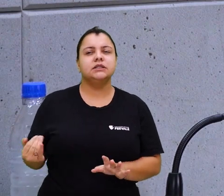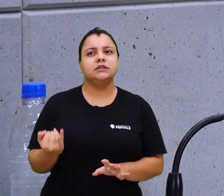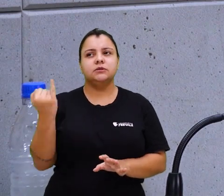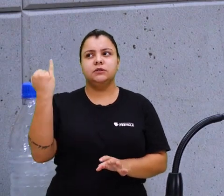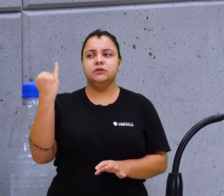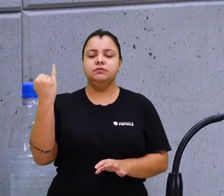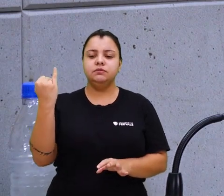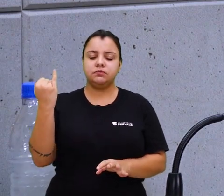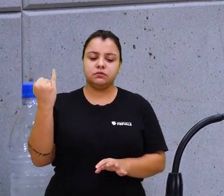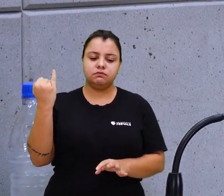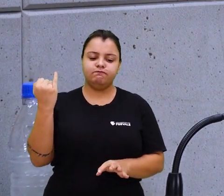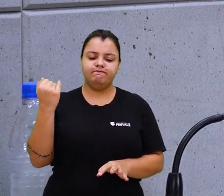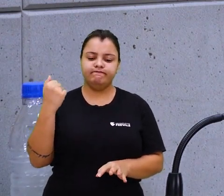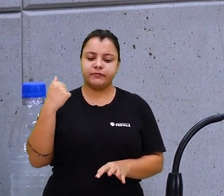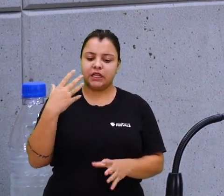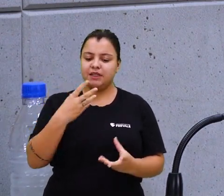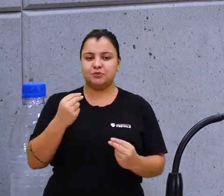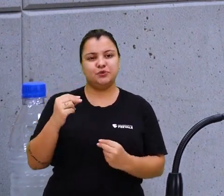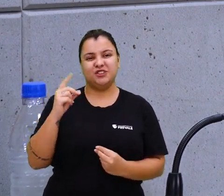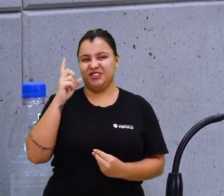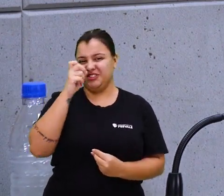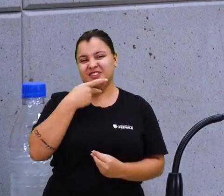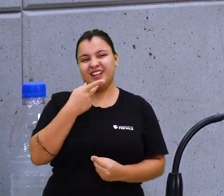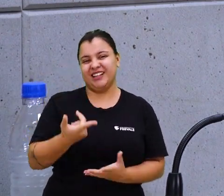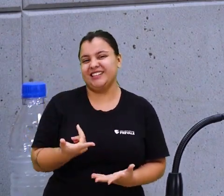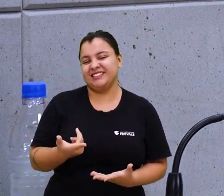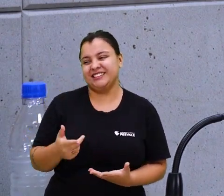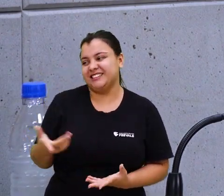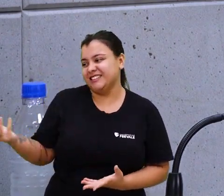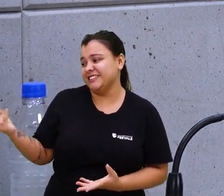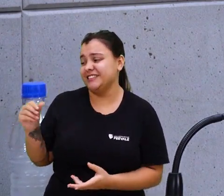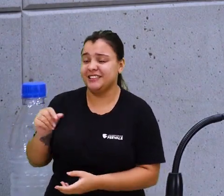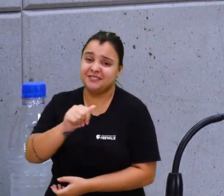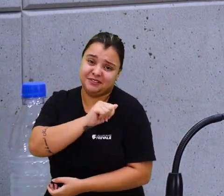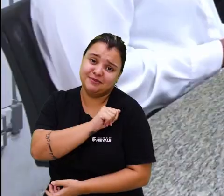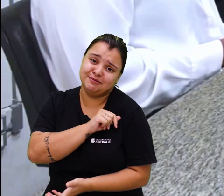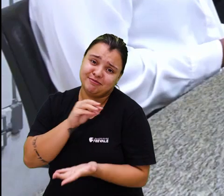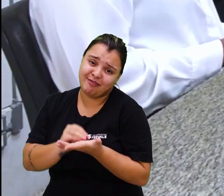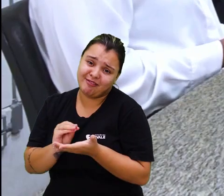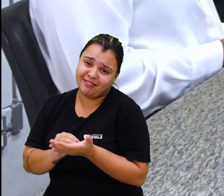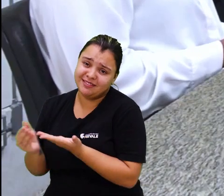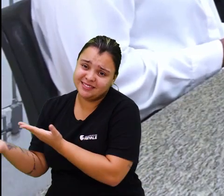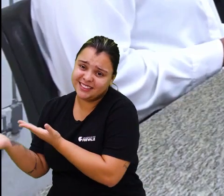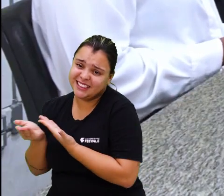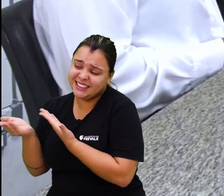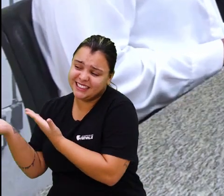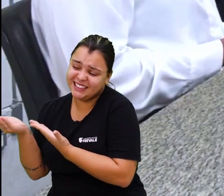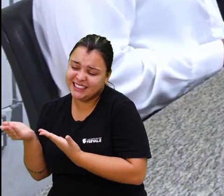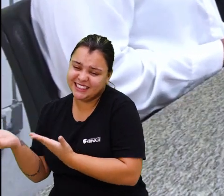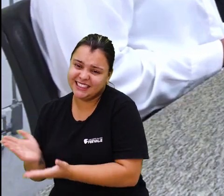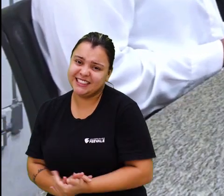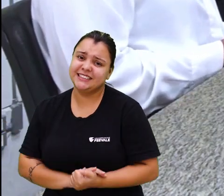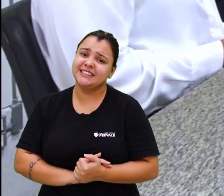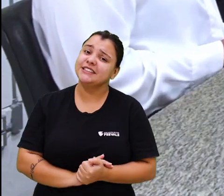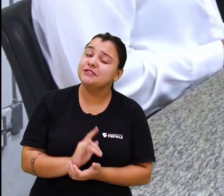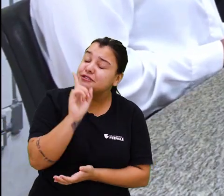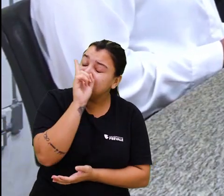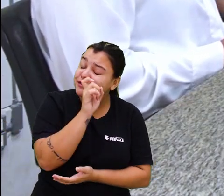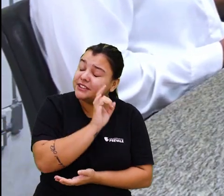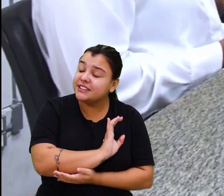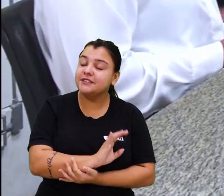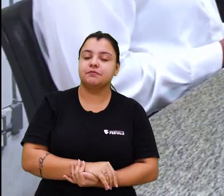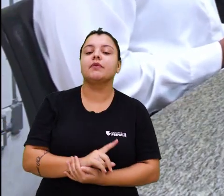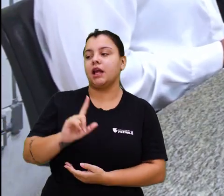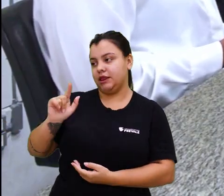Ah é muito difícil falar sem eles é não pode pedir não pode pedir eles vão ter aqui